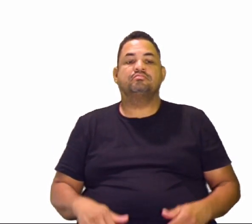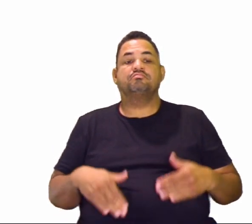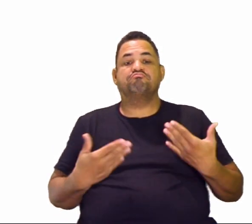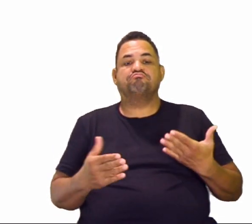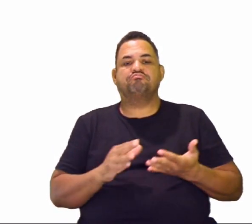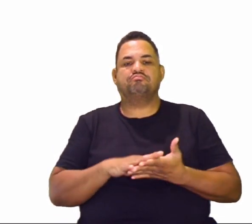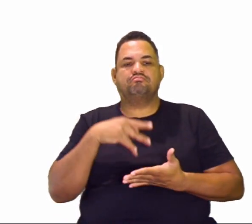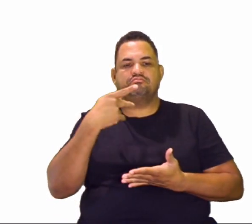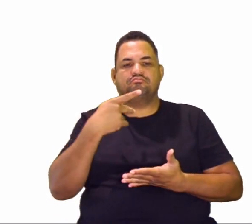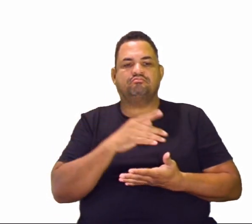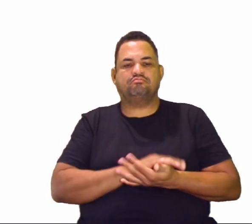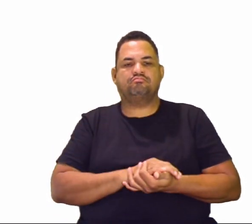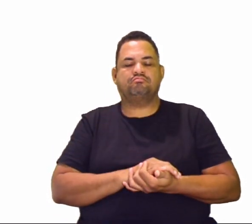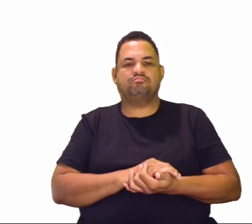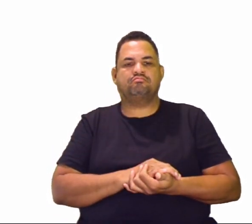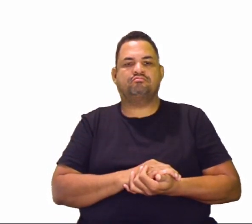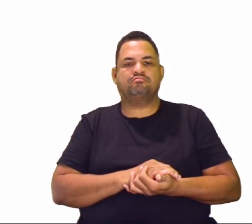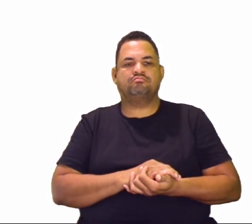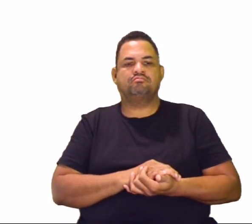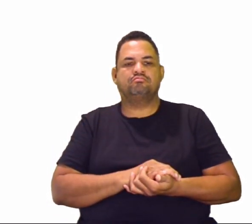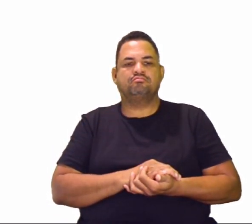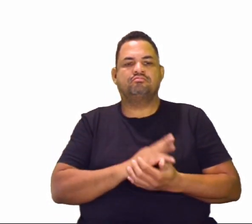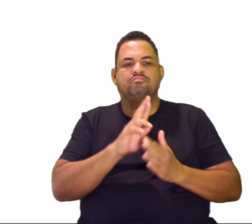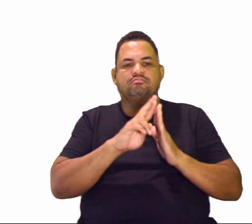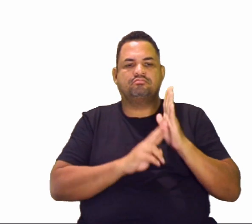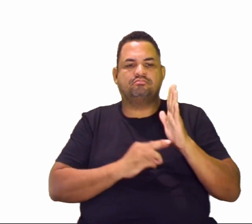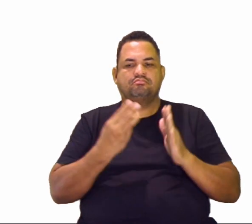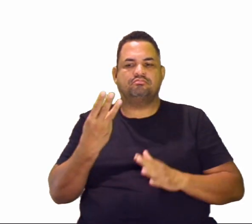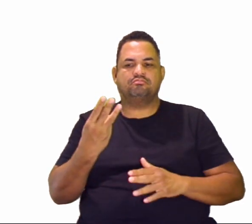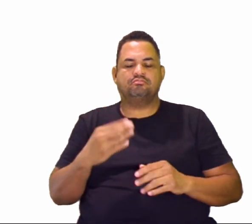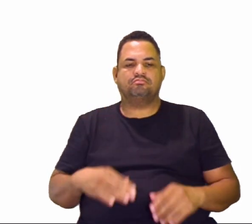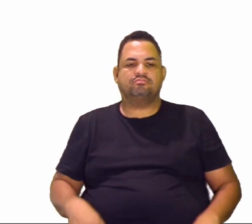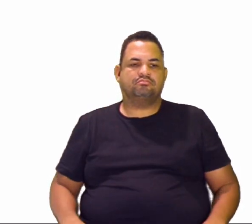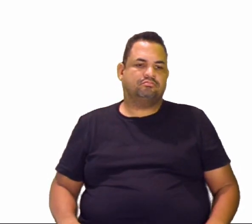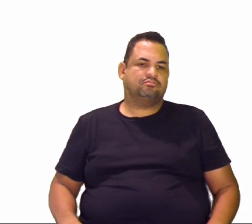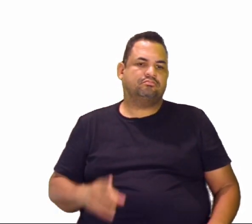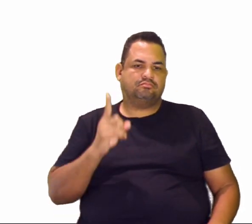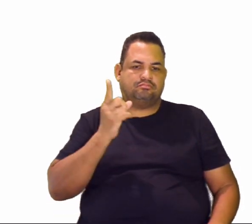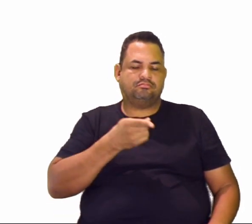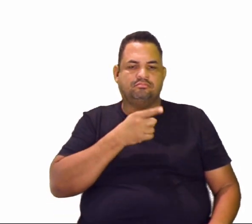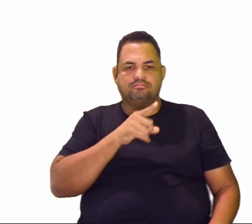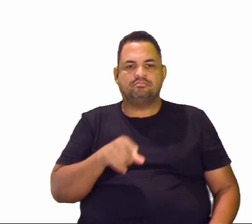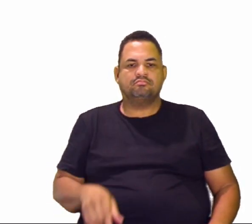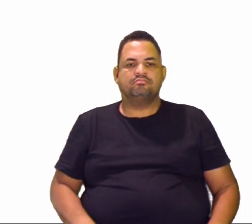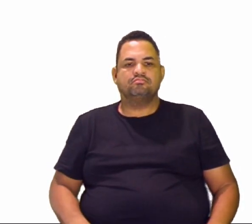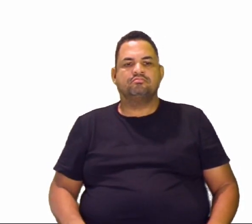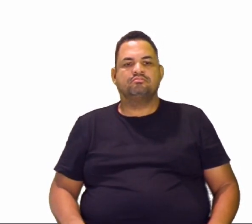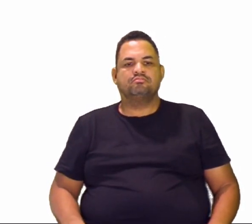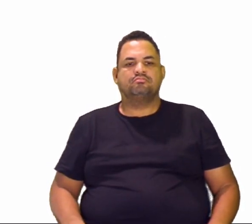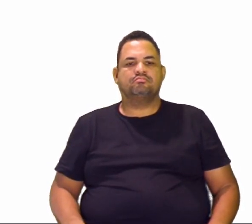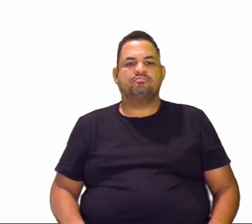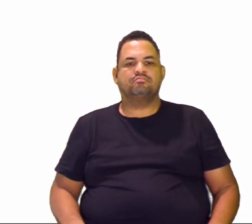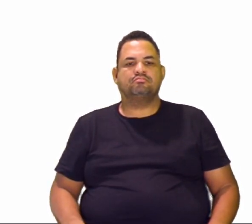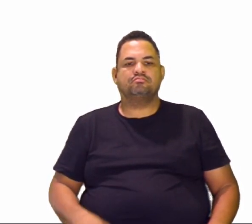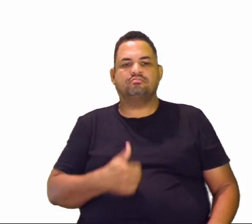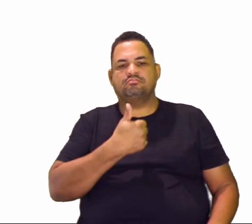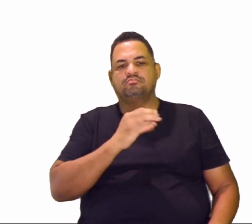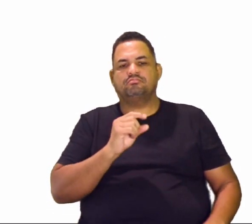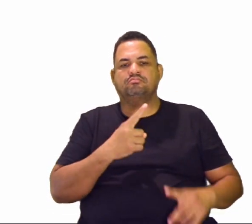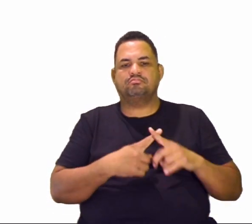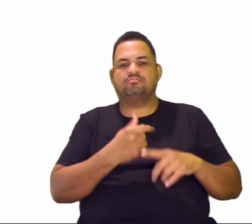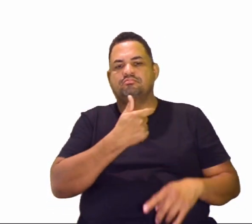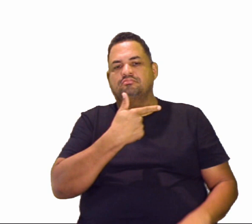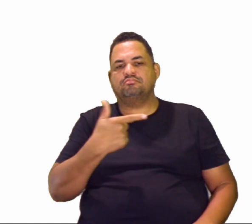eu falei, trabalharemos a regra de 3, que esse X vai ser igual 10 vezes